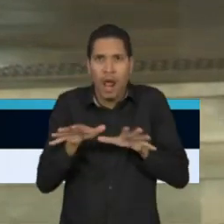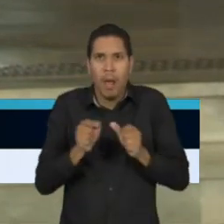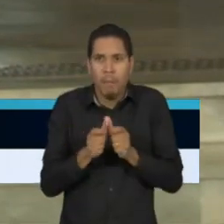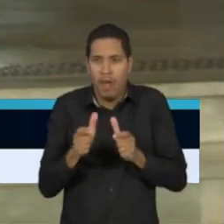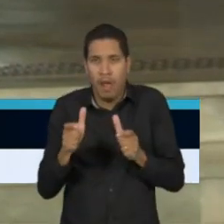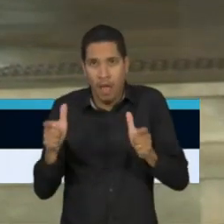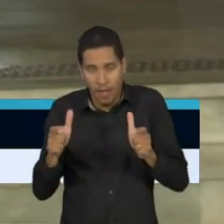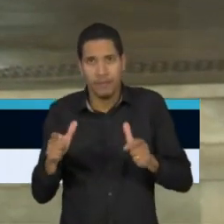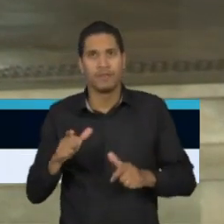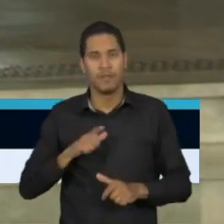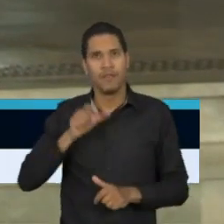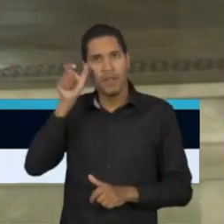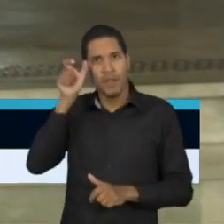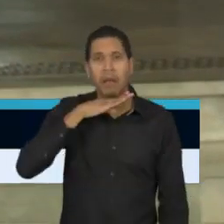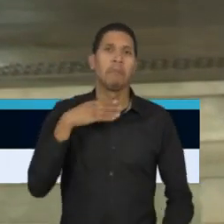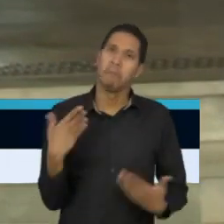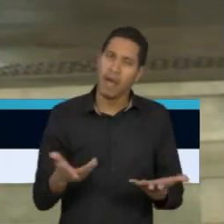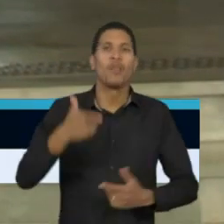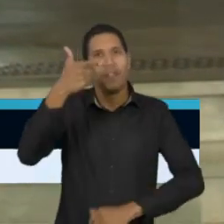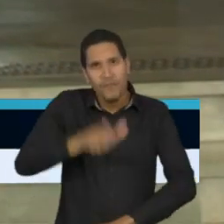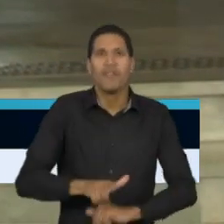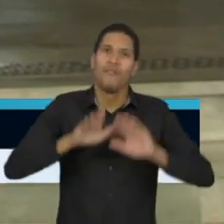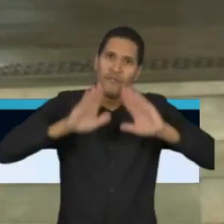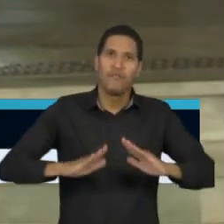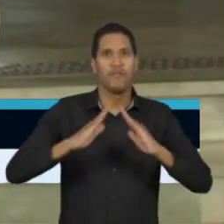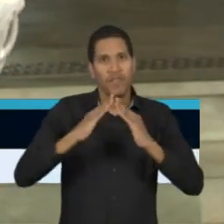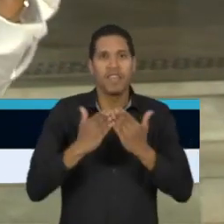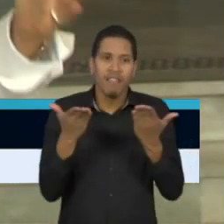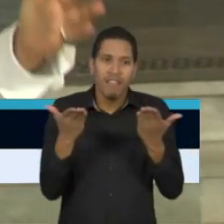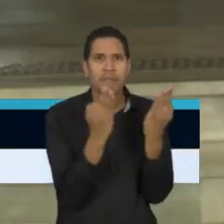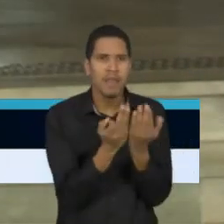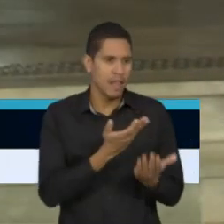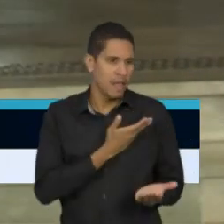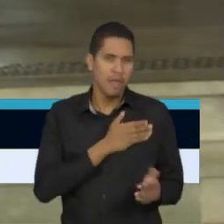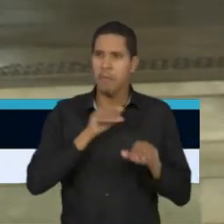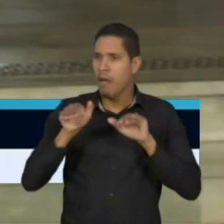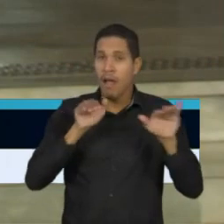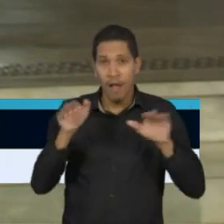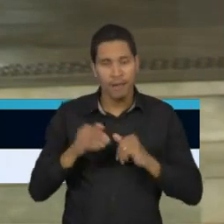Dr. Dimas, no Butantan, compartilhando o nosso dia a dia,